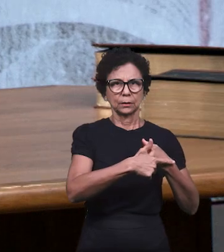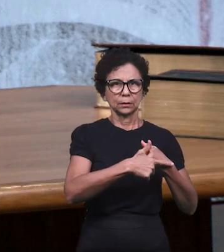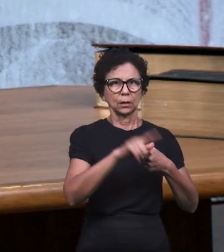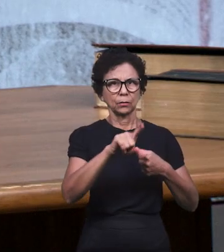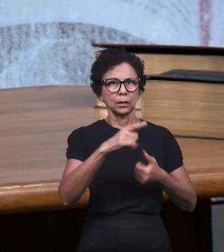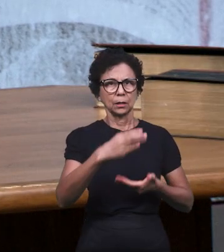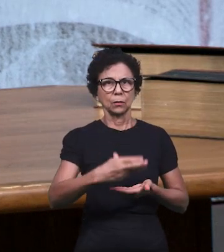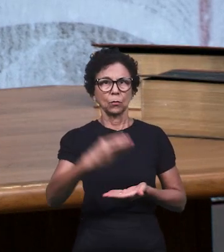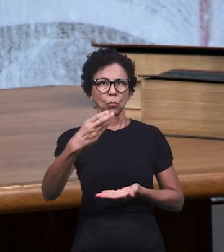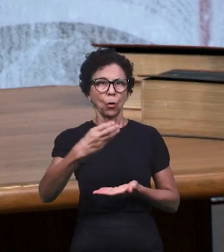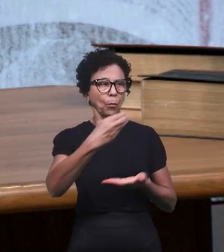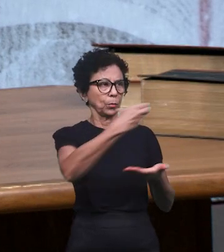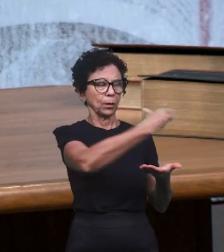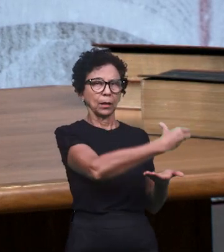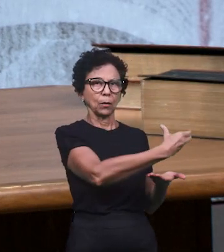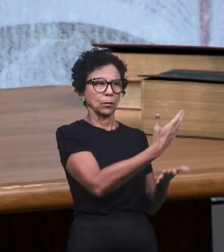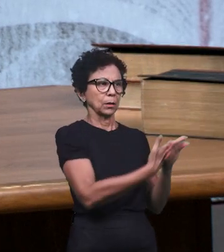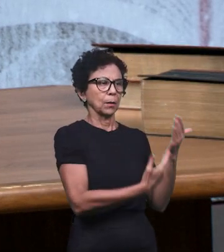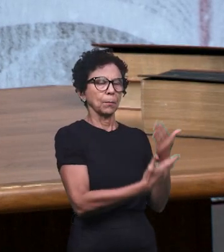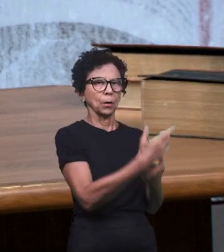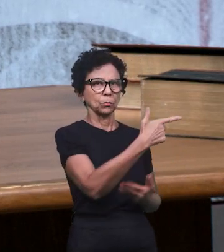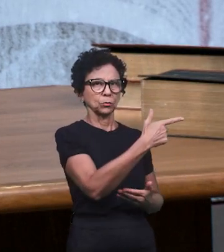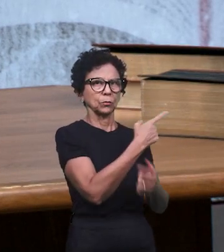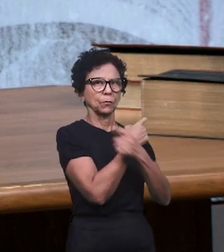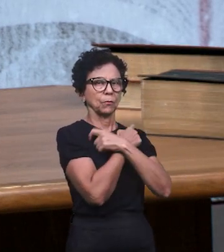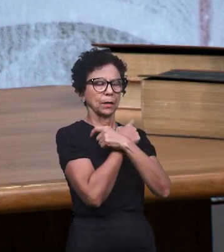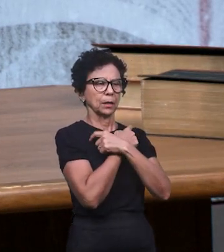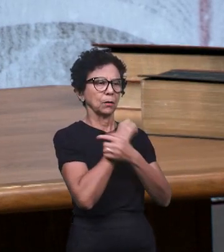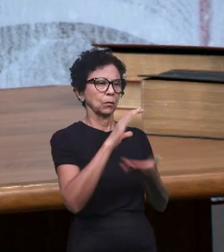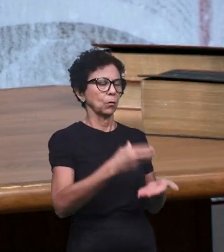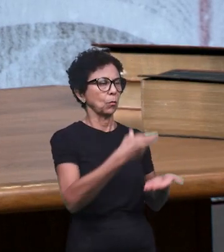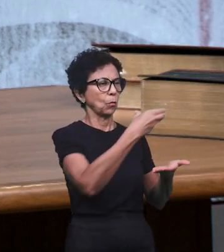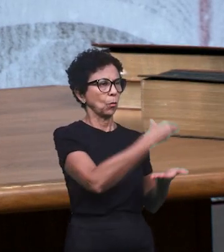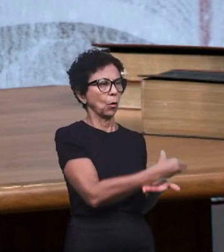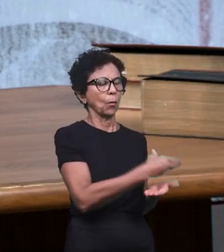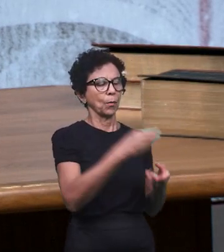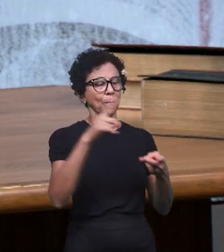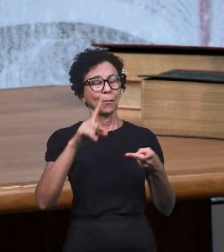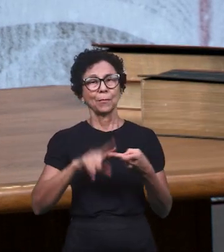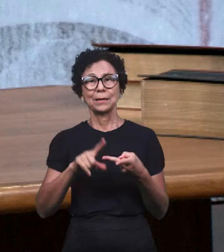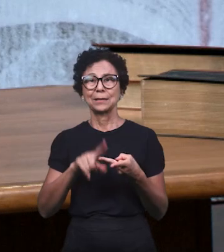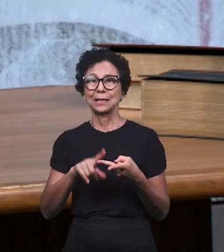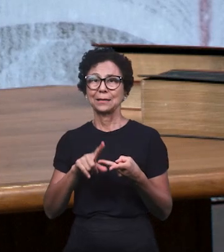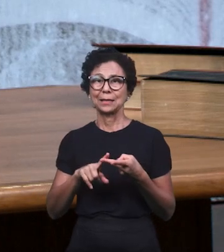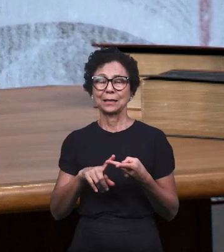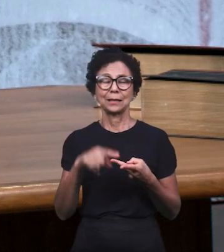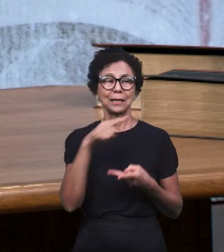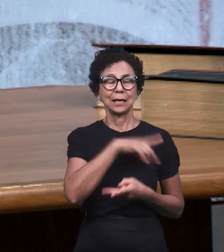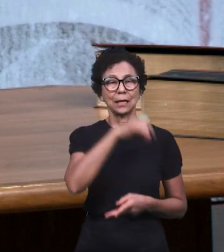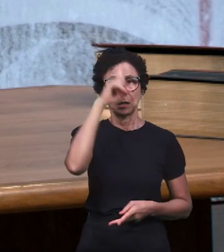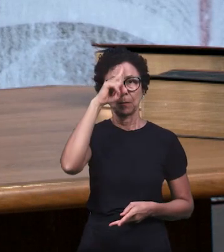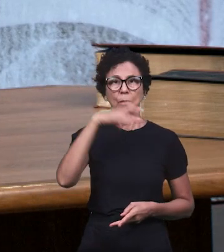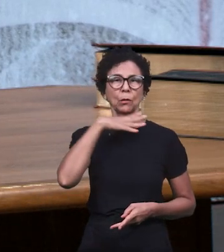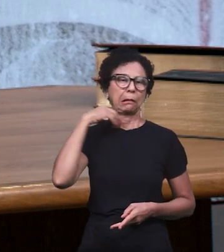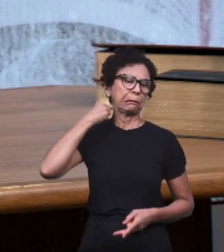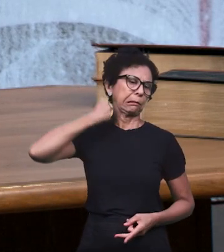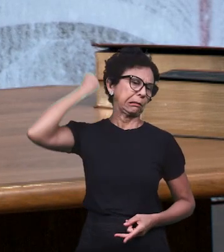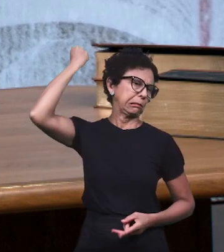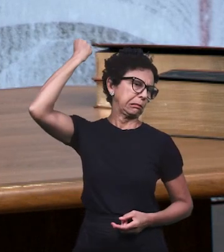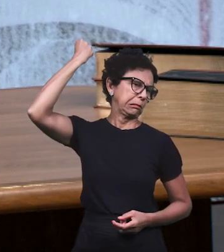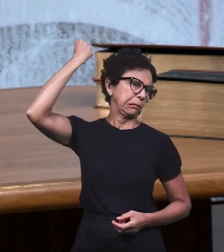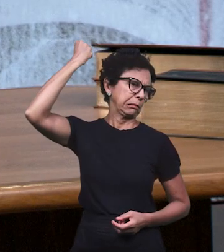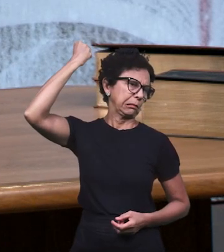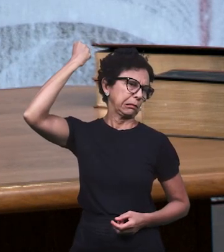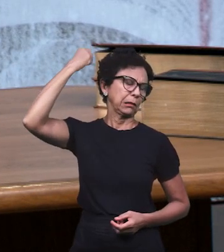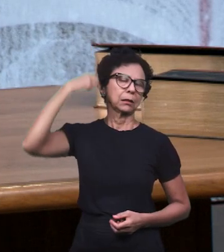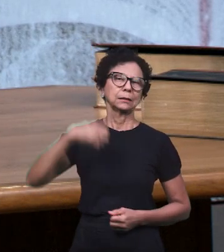Faraó. Mas ao padeiro-mor enforcou, como José havia interpretado. O